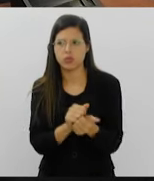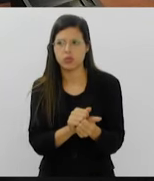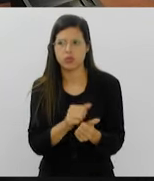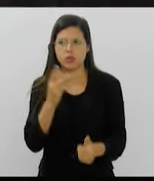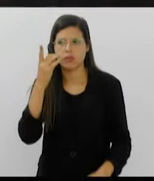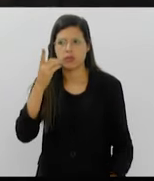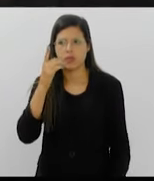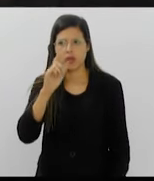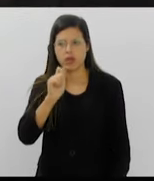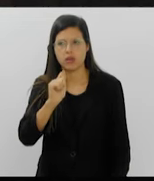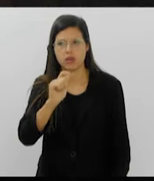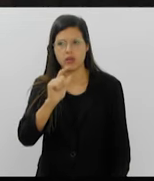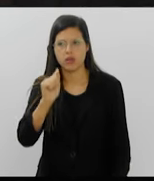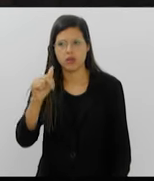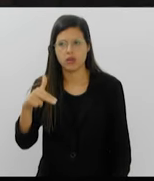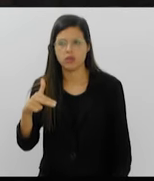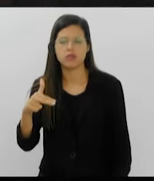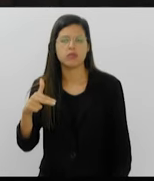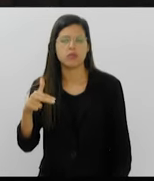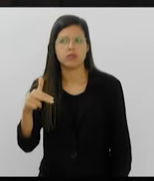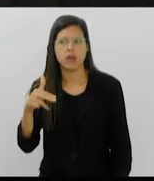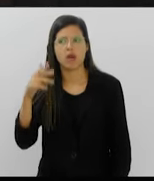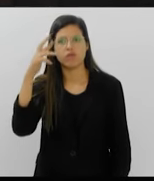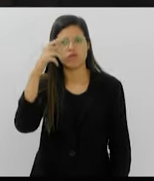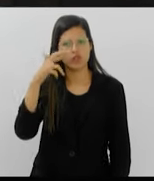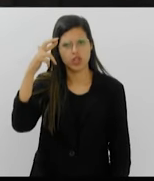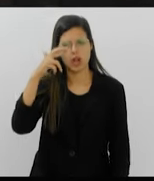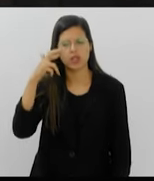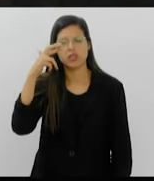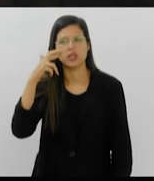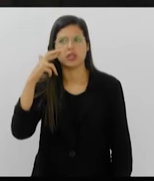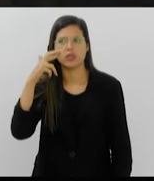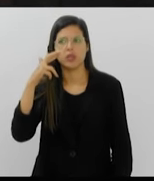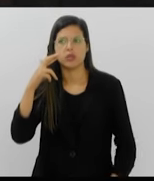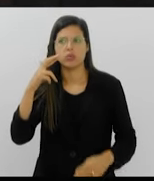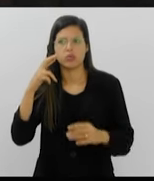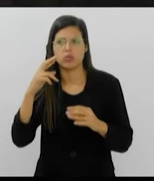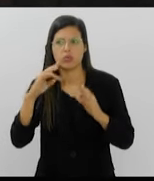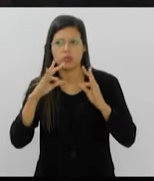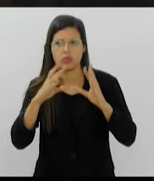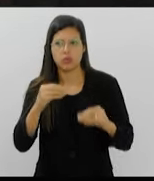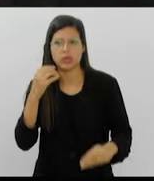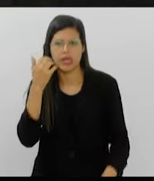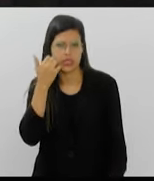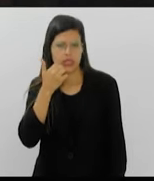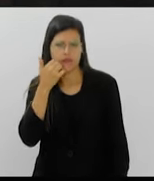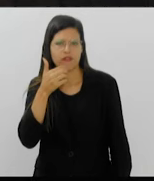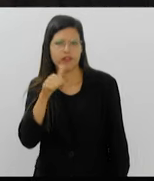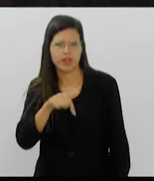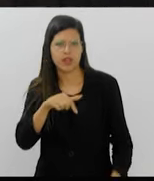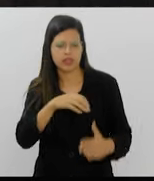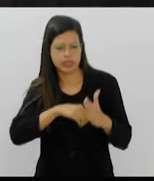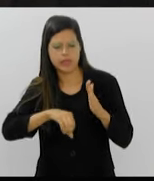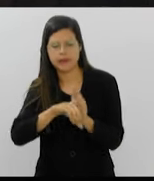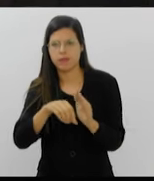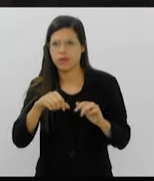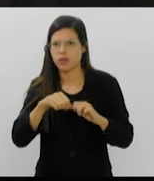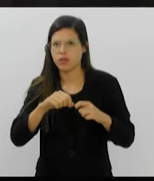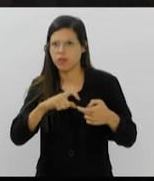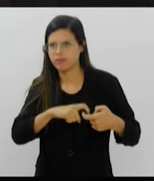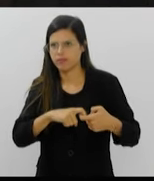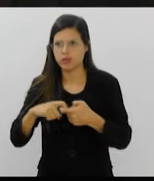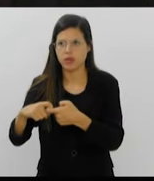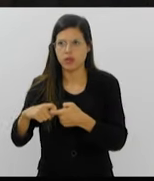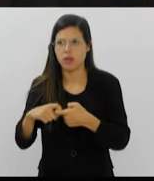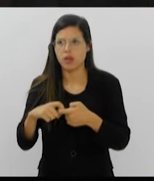Lopes, né, estiveram em loco fiscalizando toda essa sacanagem promovida pela máfia do reboque. E, presidente, para